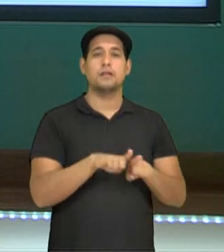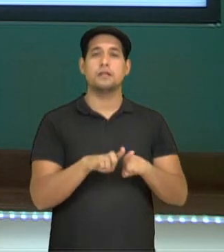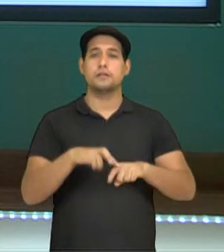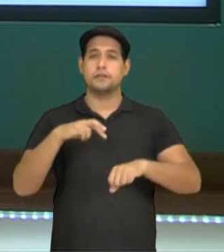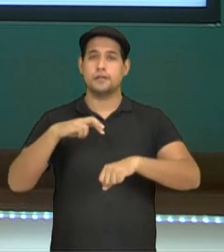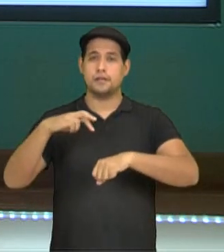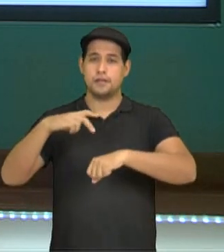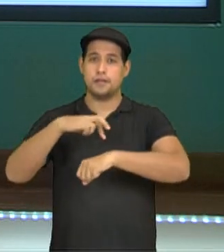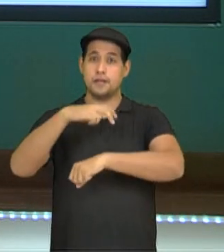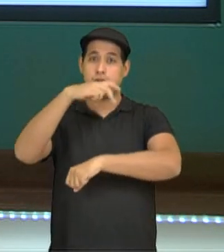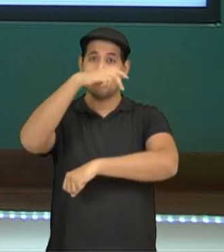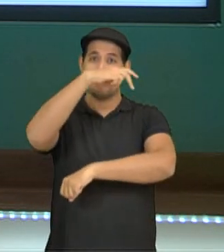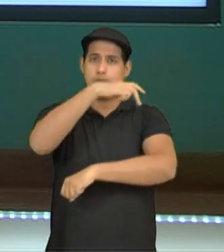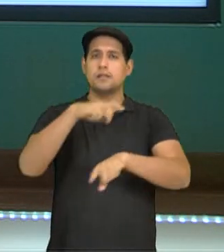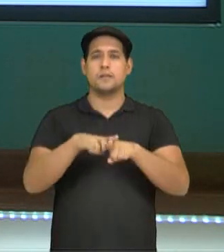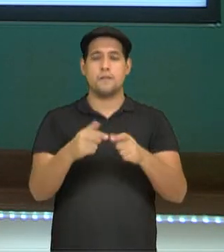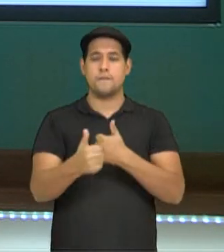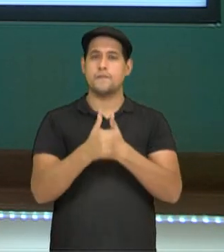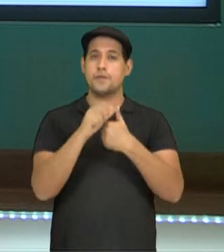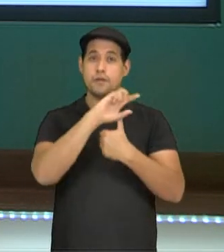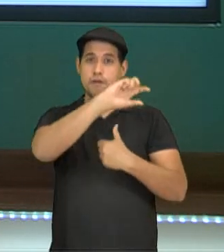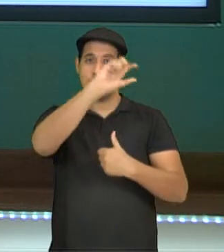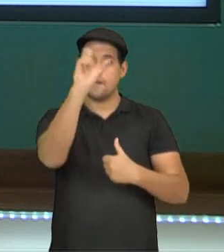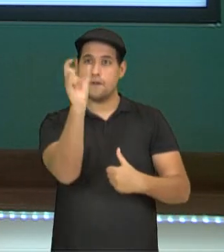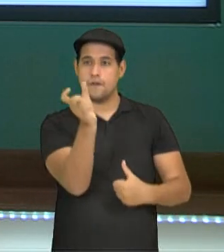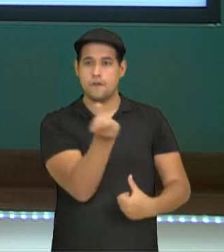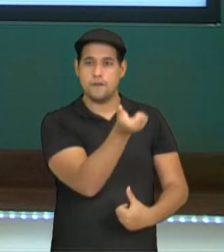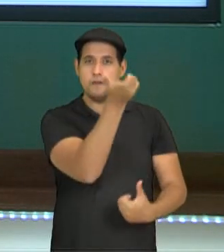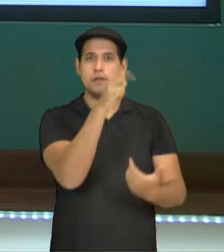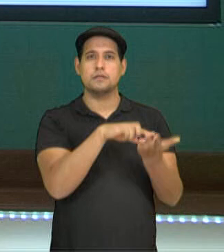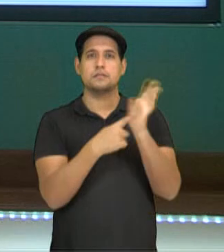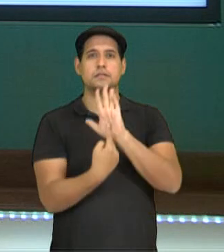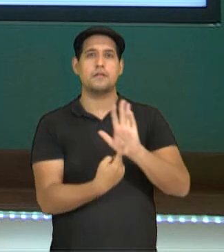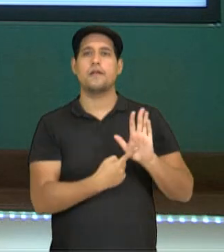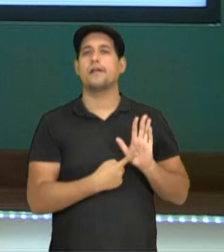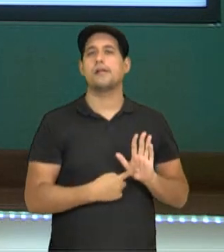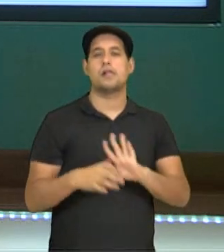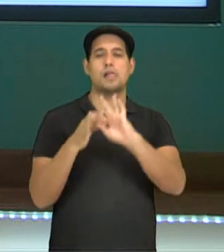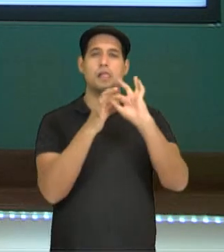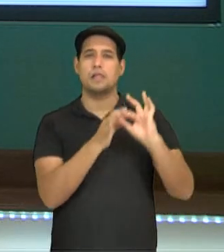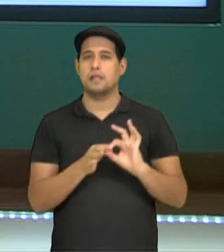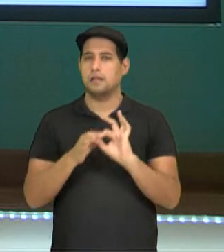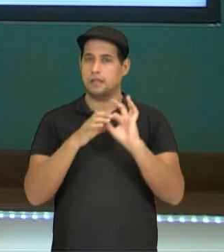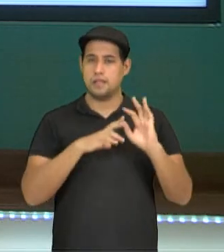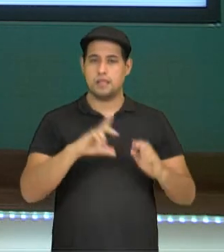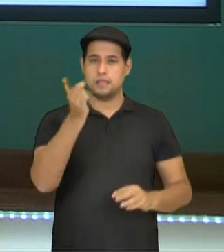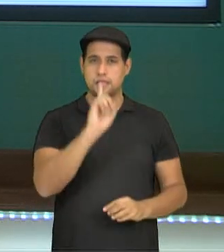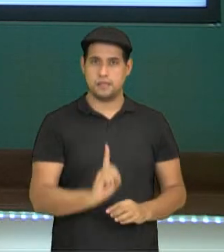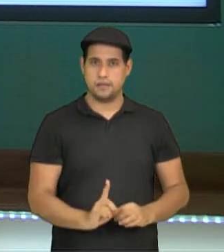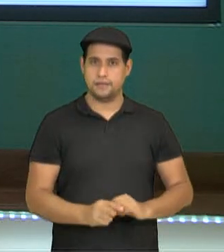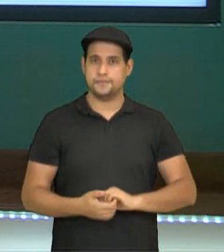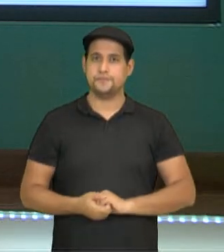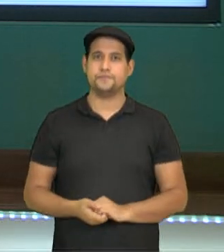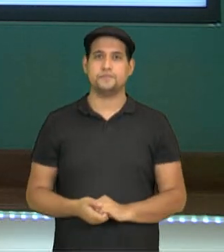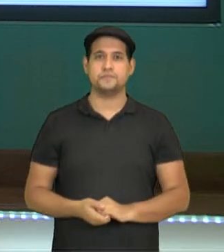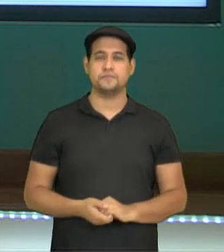em altura, aqui do ladinho. Então, essa é uma pista paralímpica de atletismo.